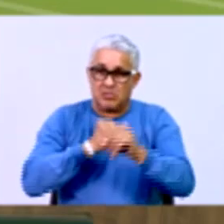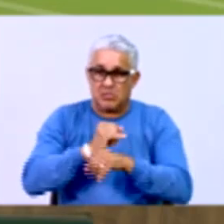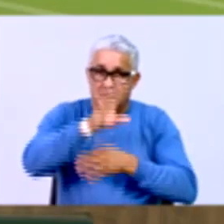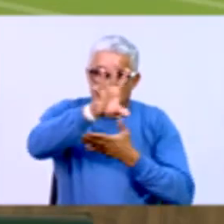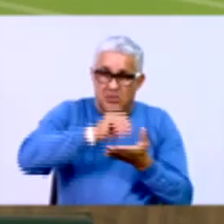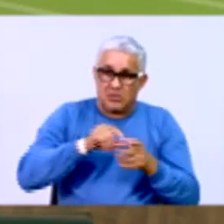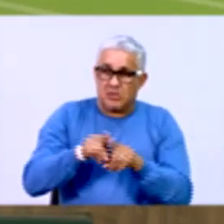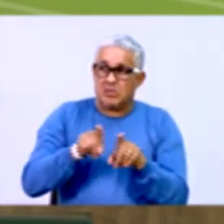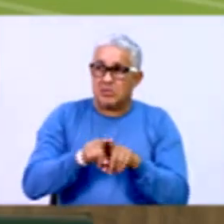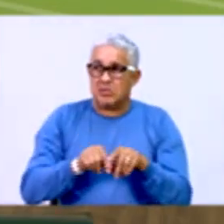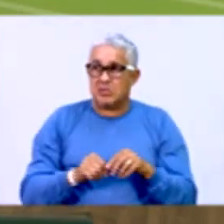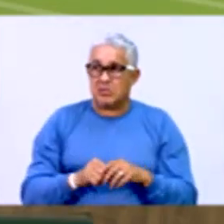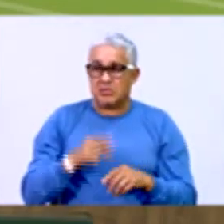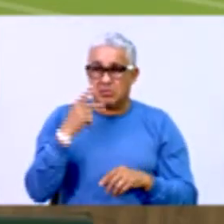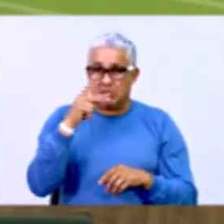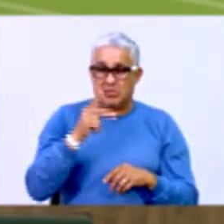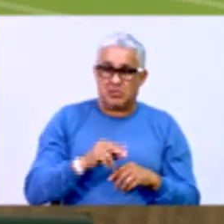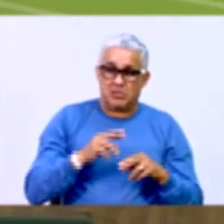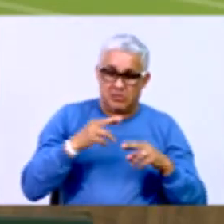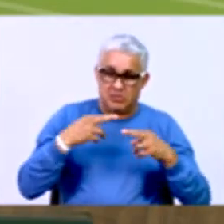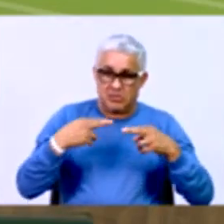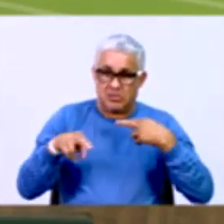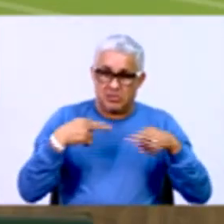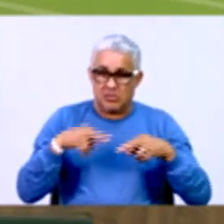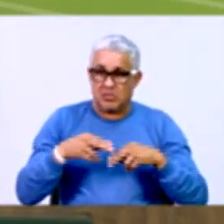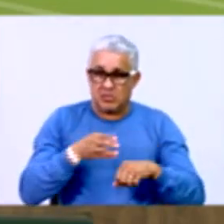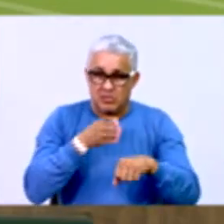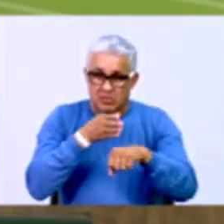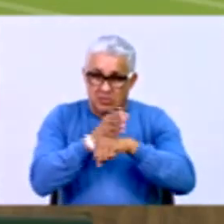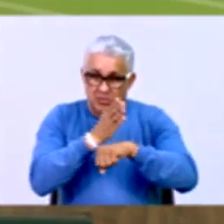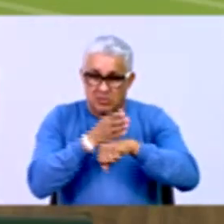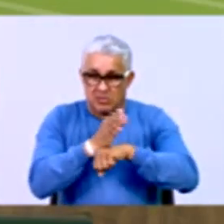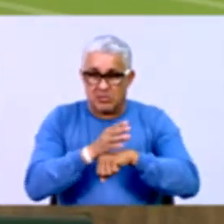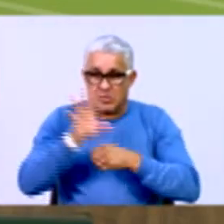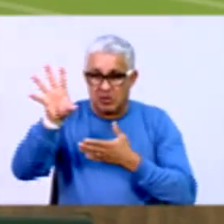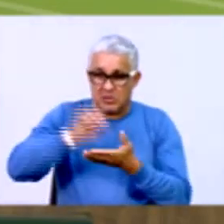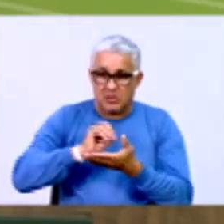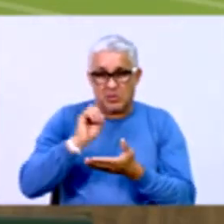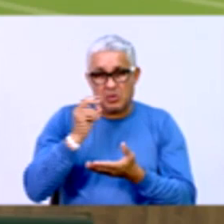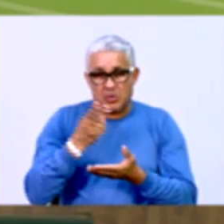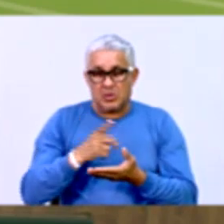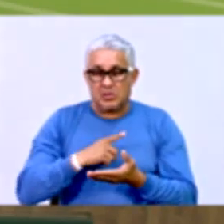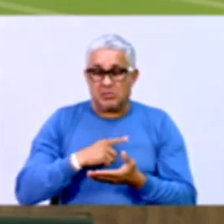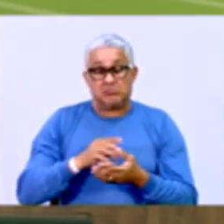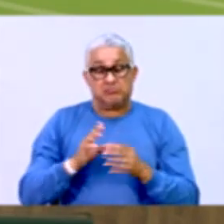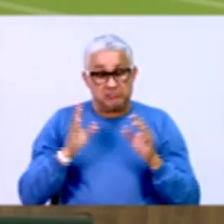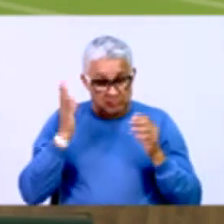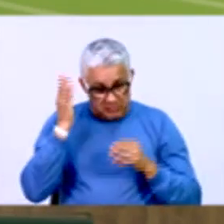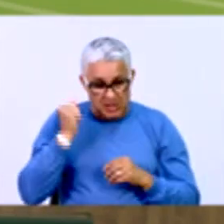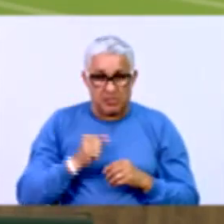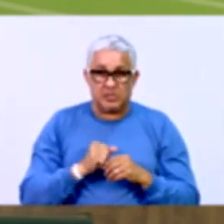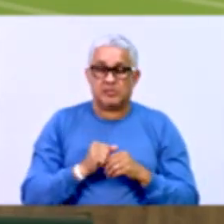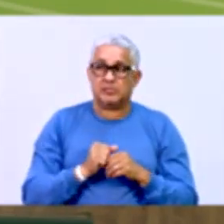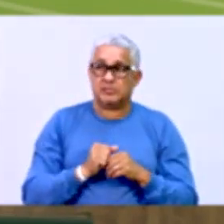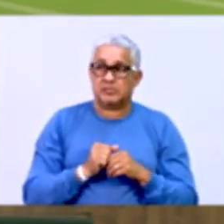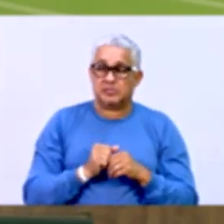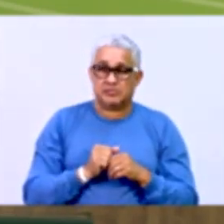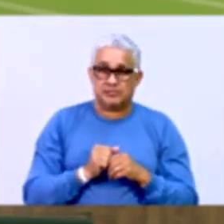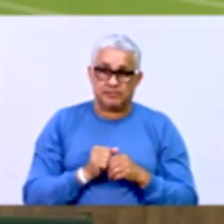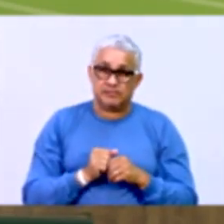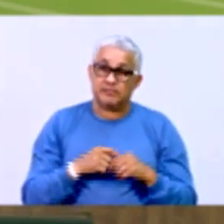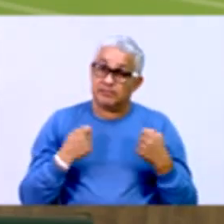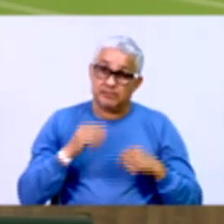foram os recursos da rede que você acessou, baixou e alterou. Então, perceba